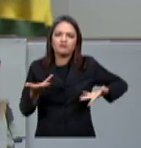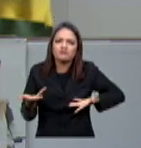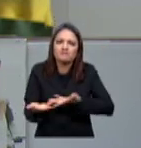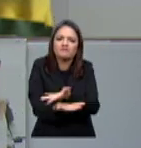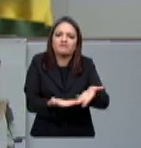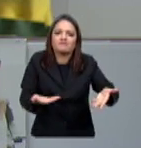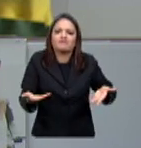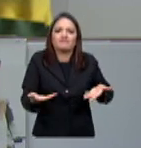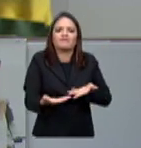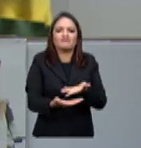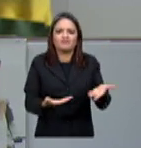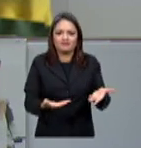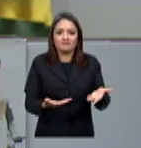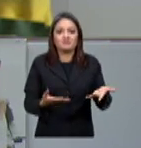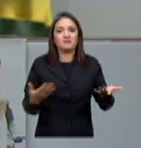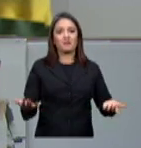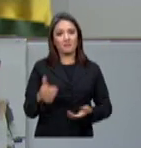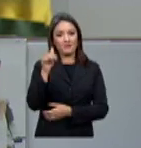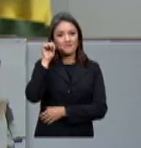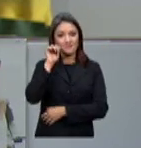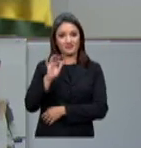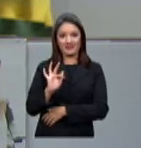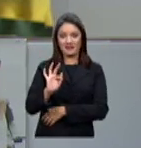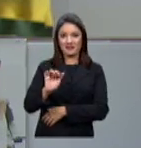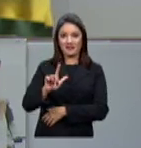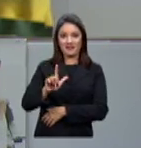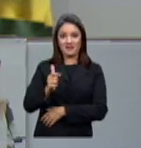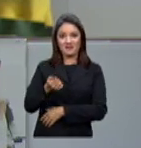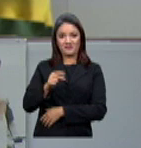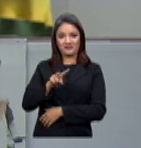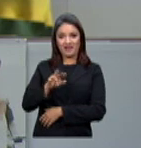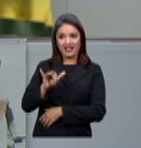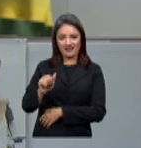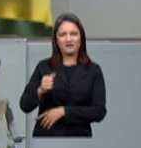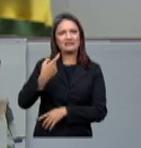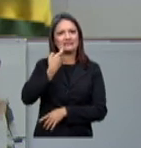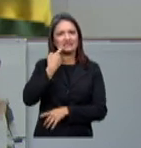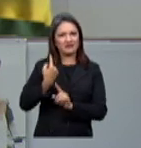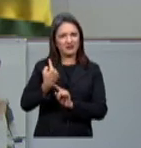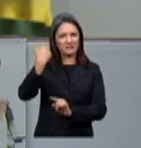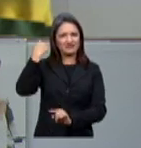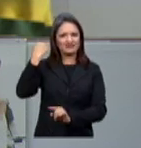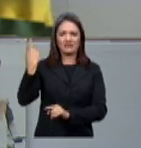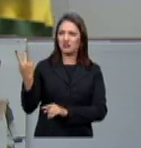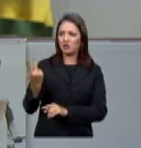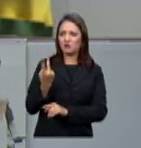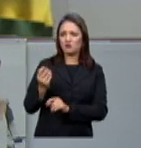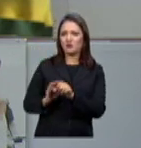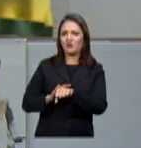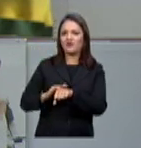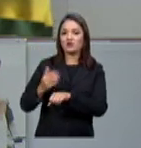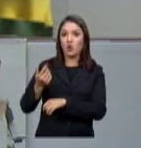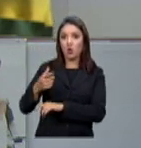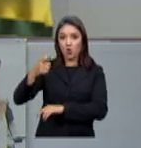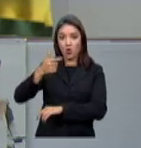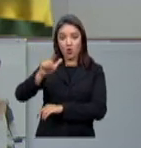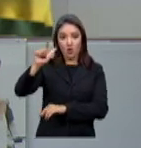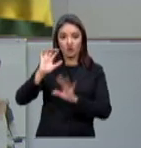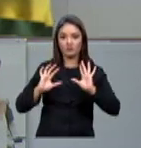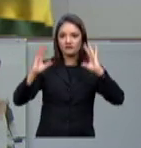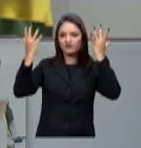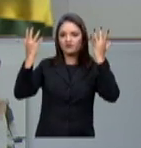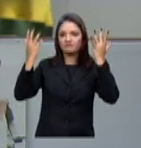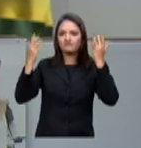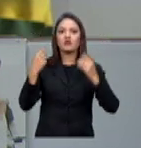lembraria Flávia especificamente Eu na semana passada na sexta-feira passada enfatizavam o outro evento Exatamente isto